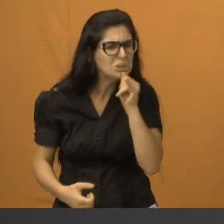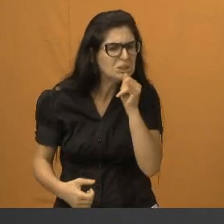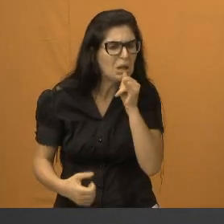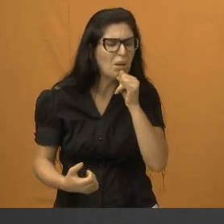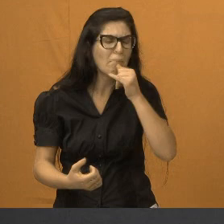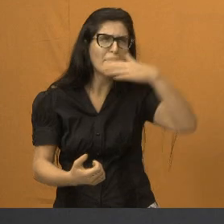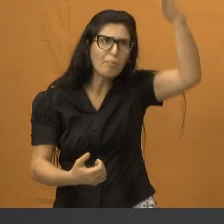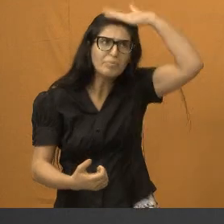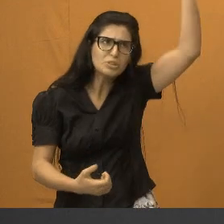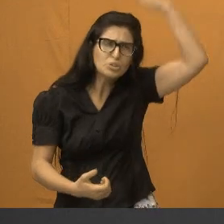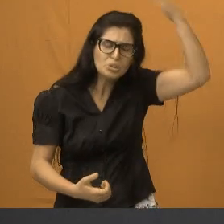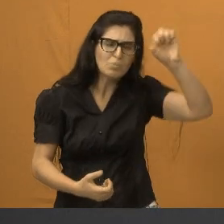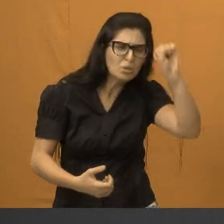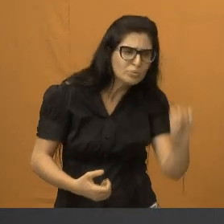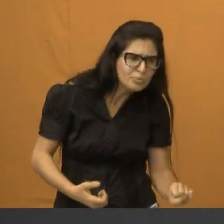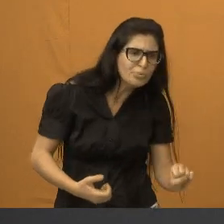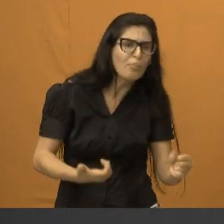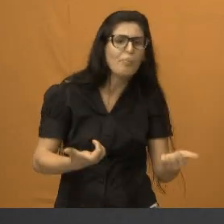no IPVA.